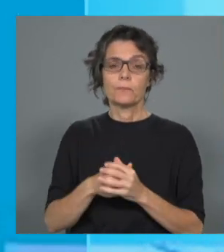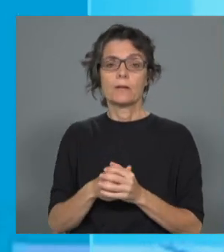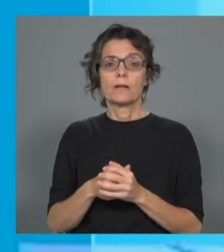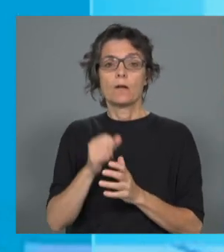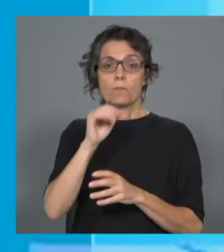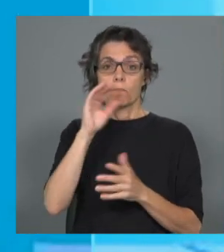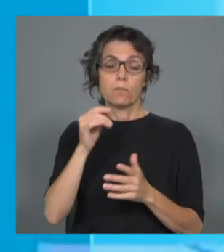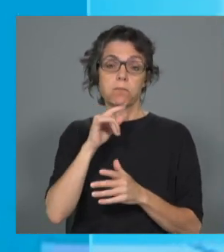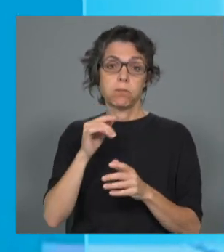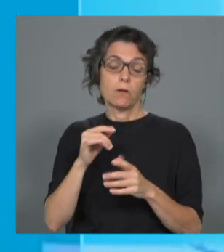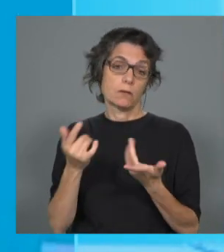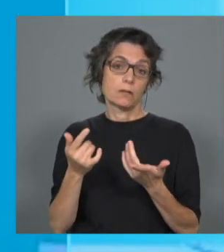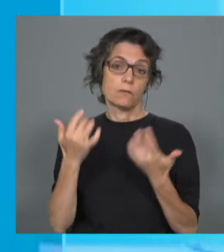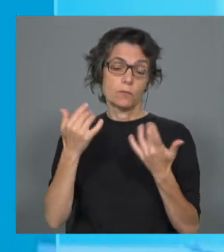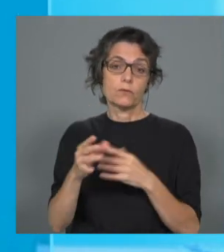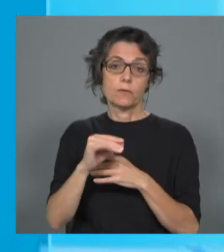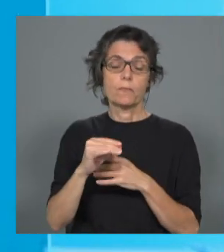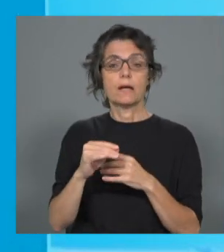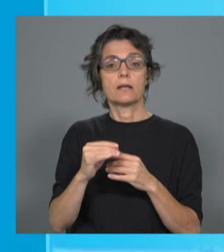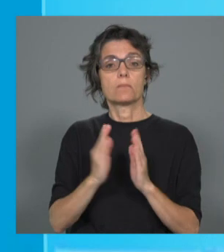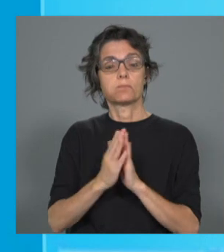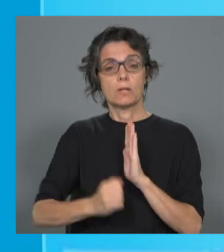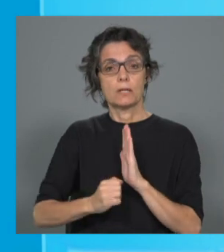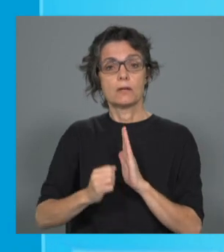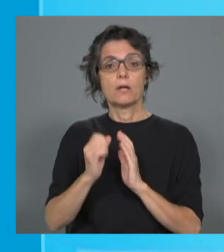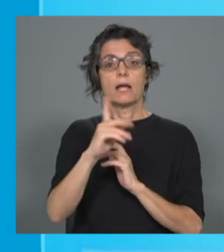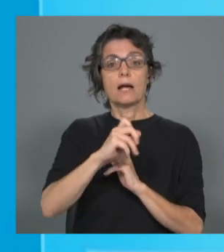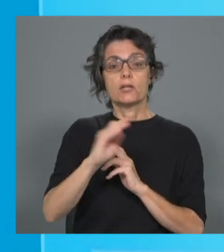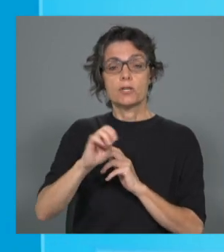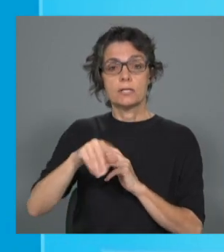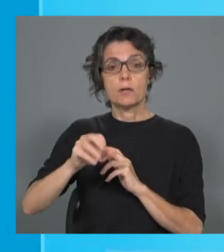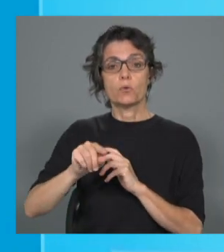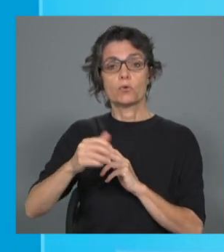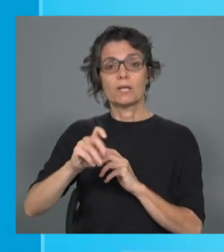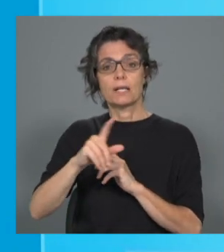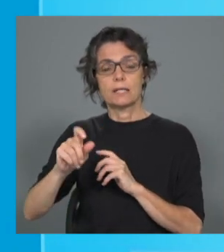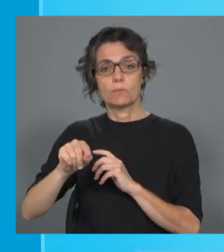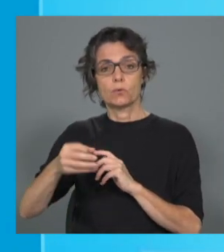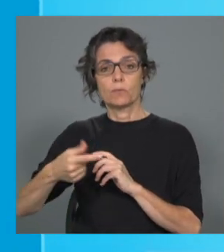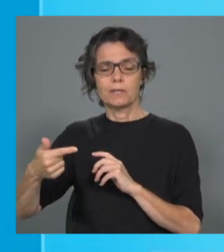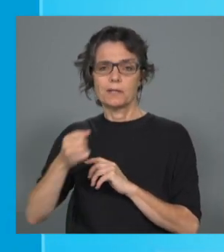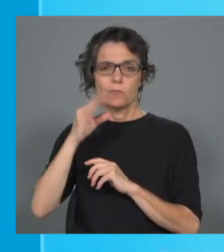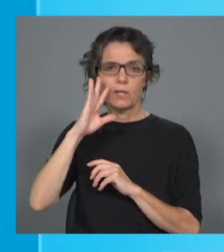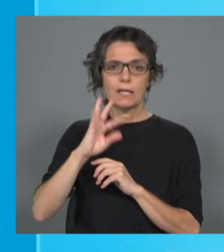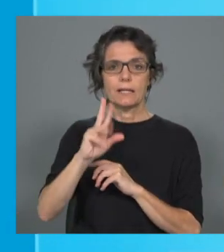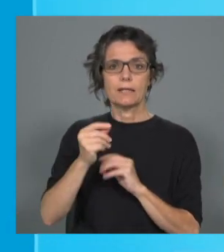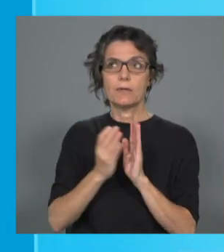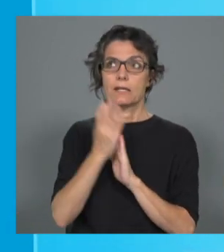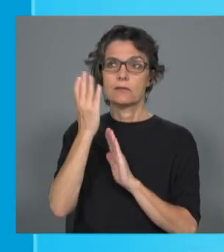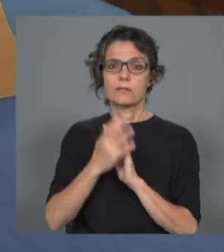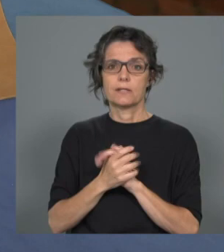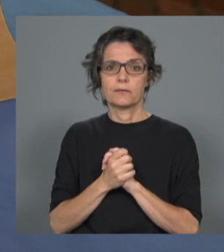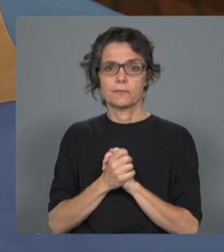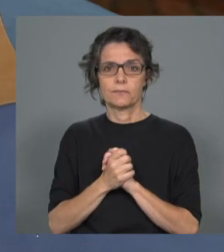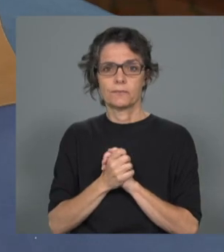pode acompanhar a atualidade informativa na Igreja Católica em agência.eclésia.pt. Tenha uma boa tarde e até amanhã, se Deus quiser.